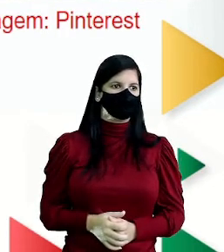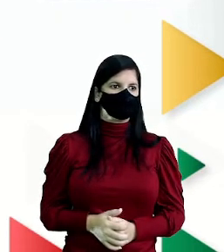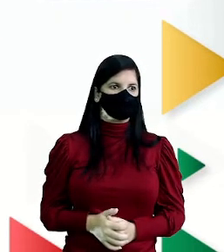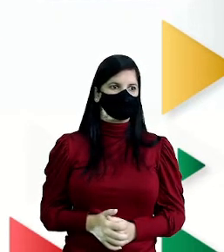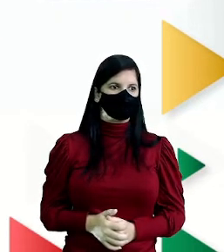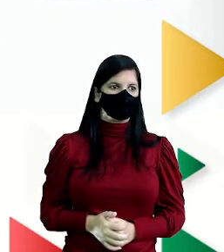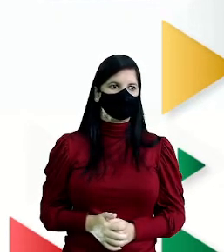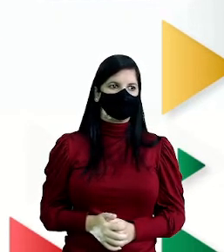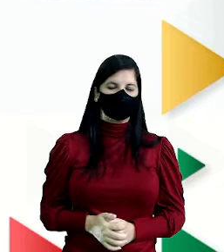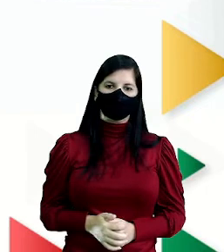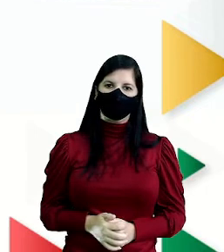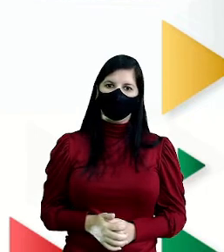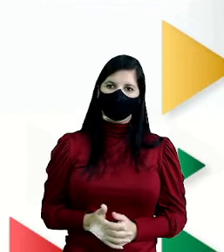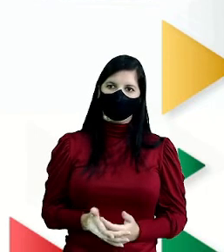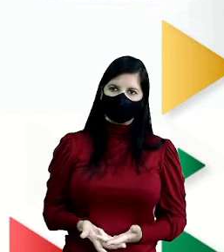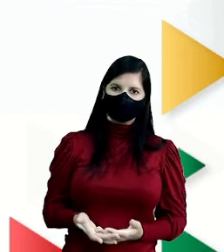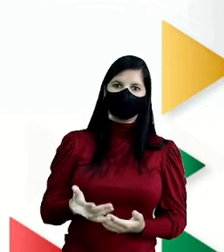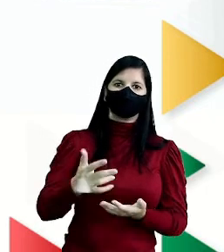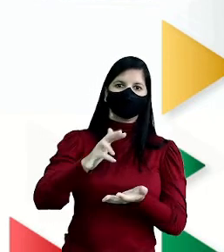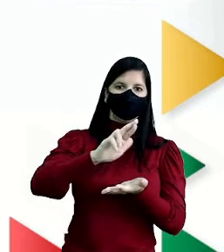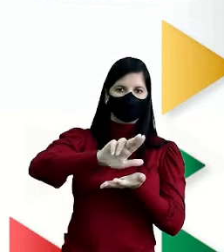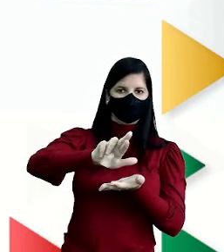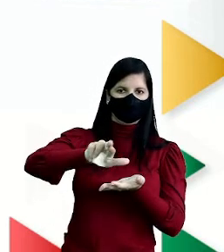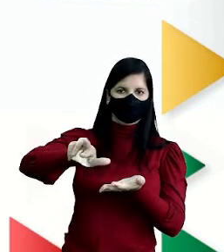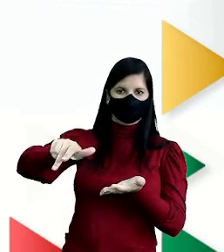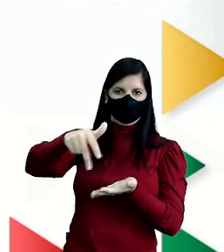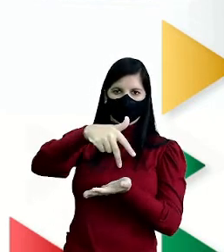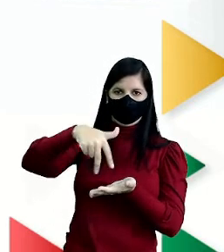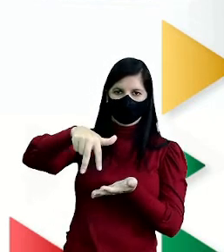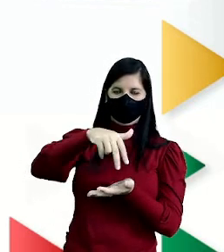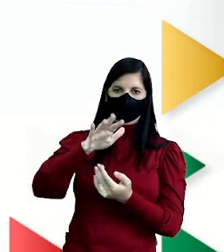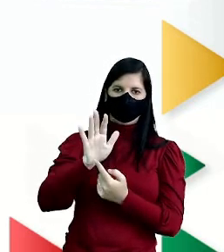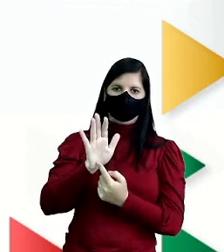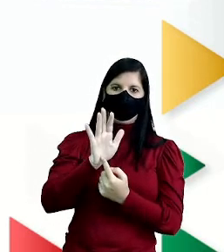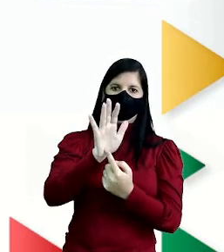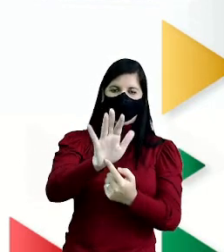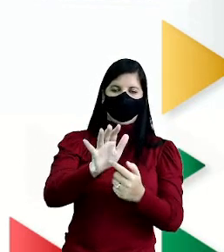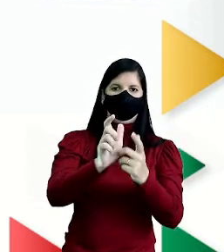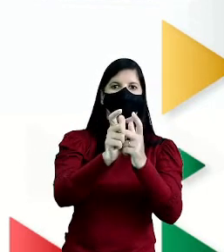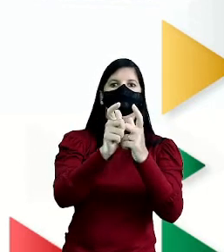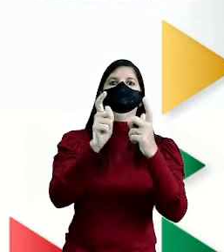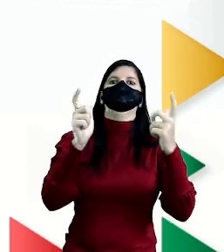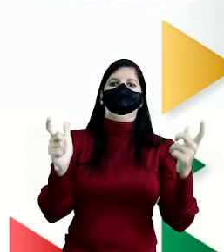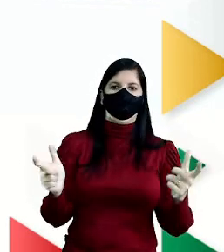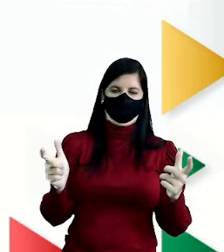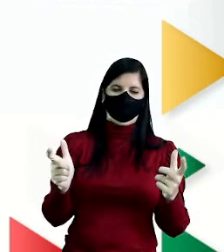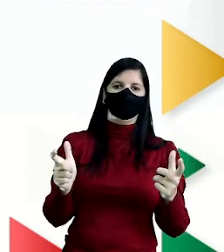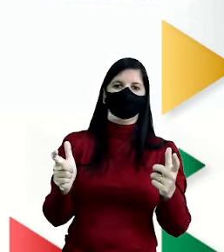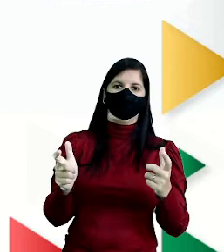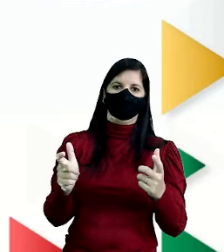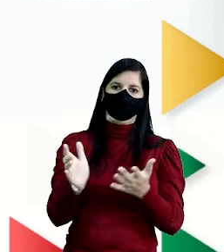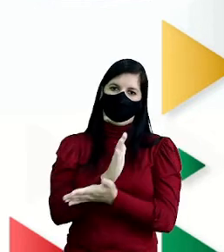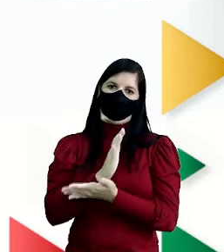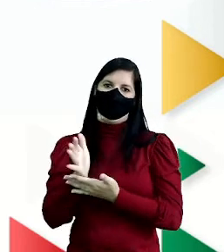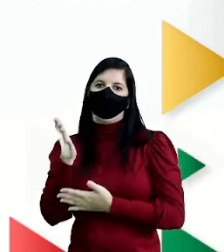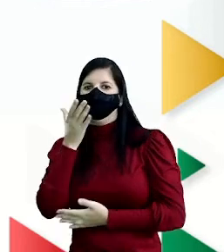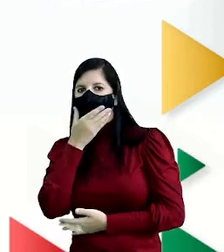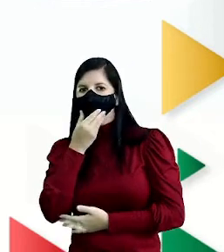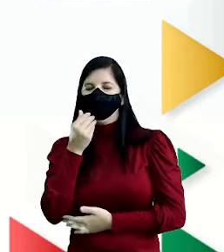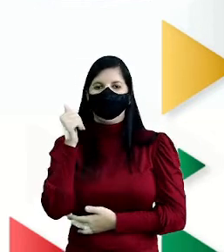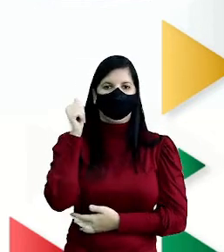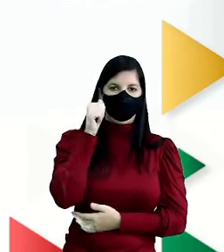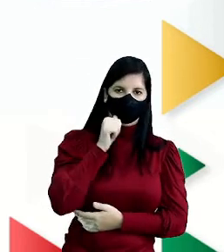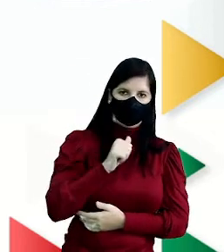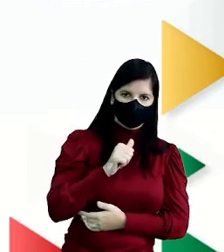pouquinho. Muitas dessas danças são apresentadas por multidões, outras só por homens ou mulheres, mas há